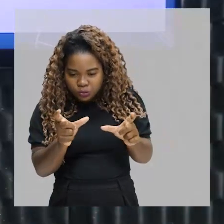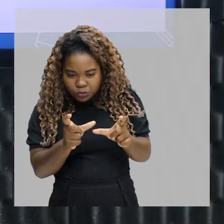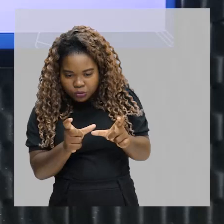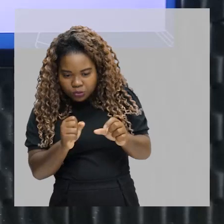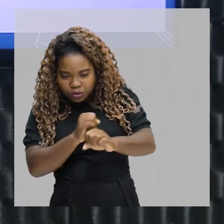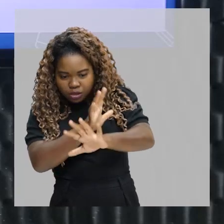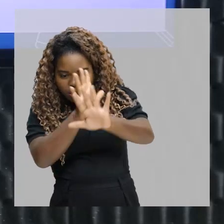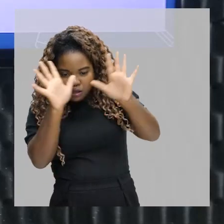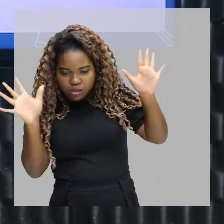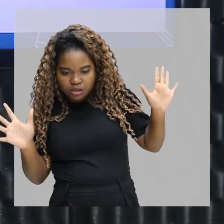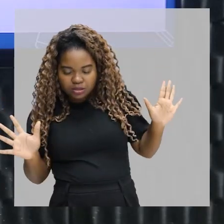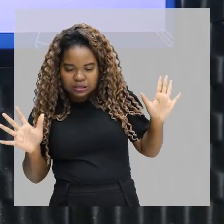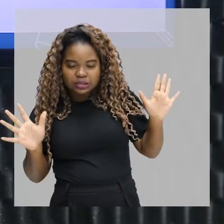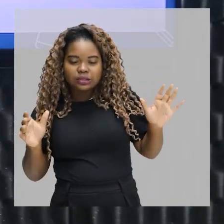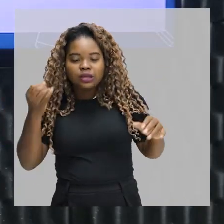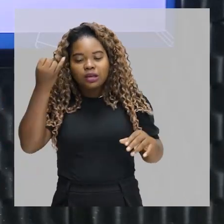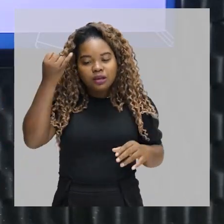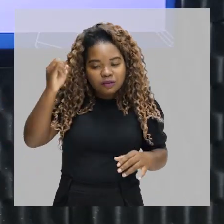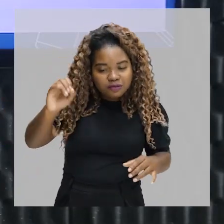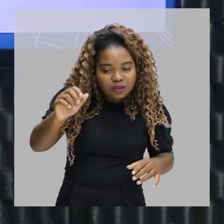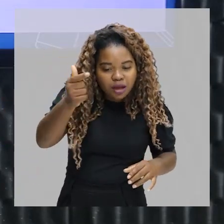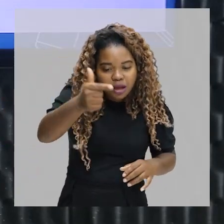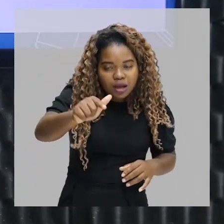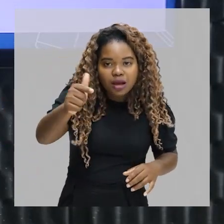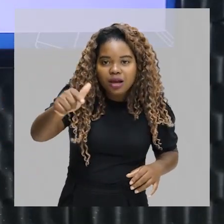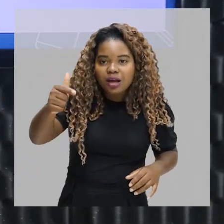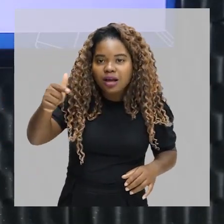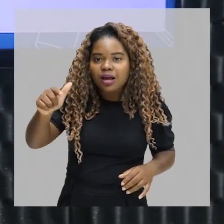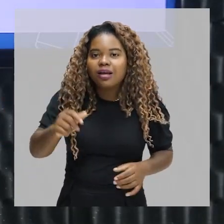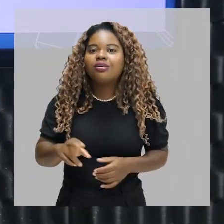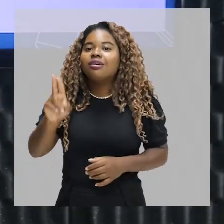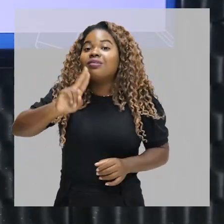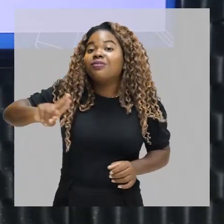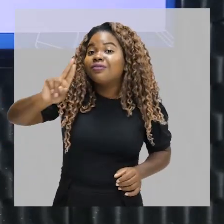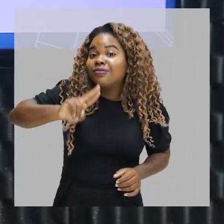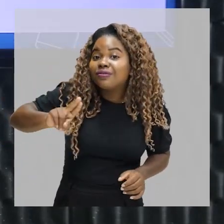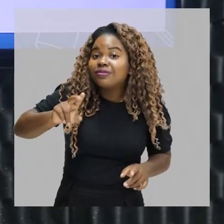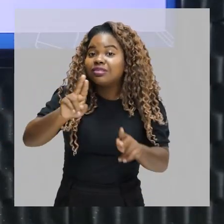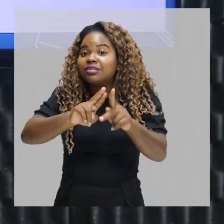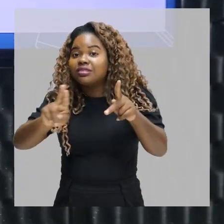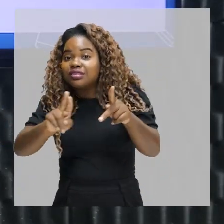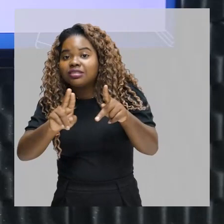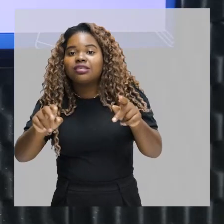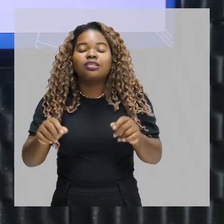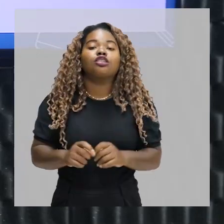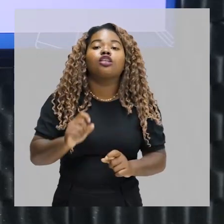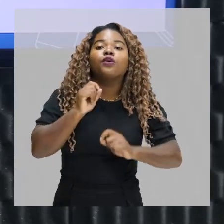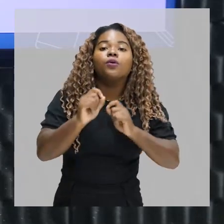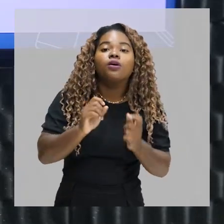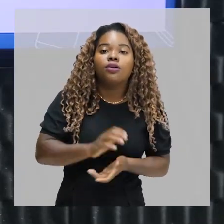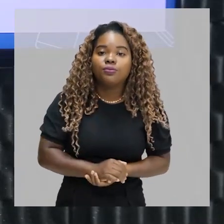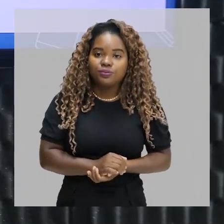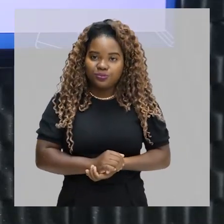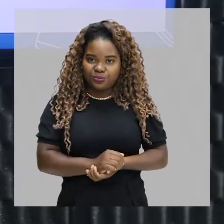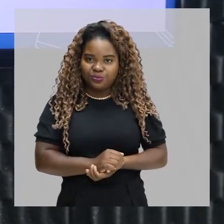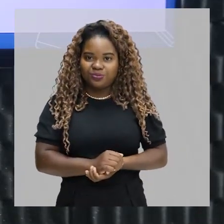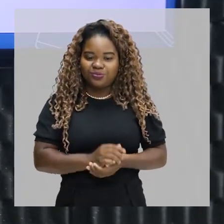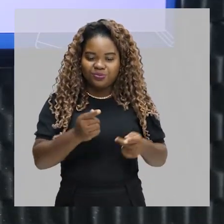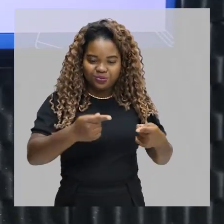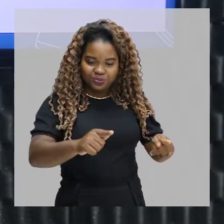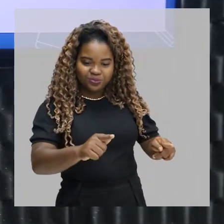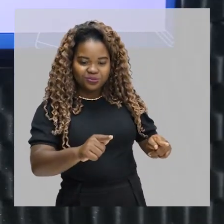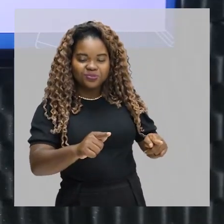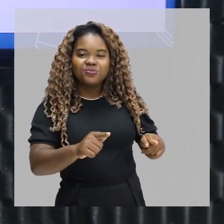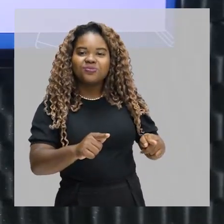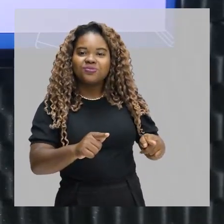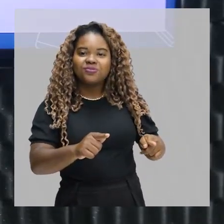mais clara e eles evitam a repetição. A utilização dos pronomes, muitas vezes, nós chamamos dentro da gramática da